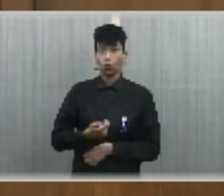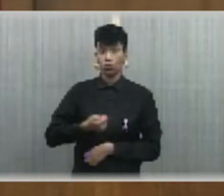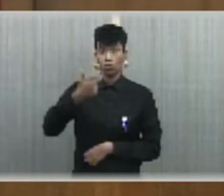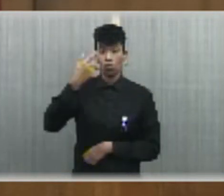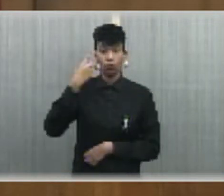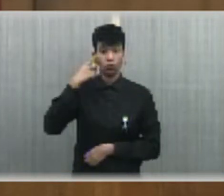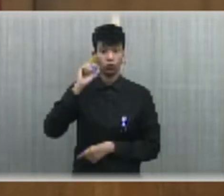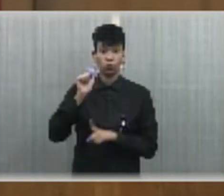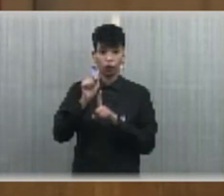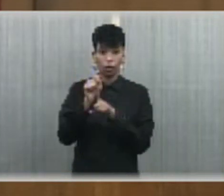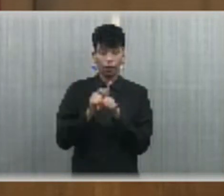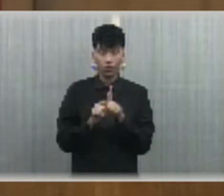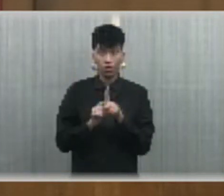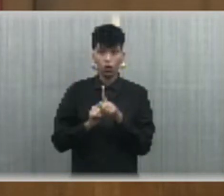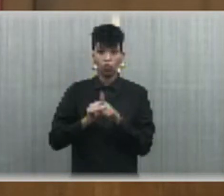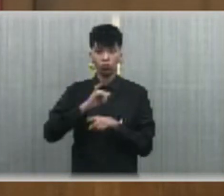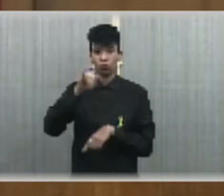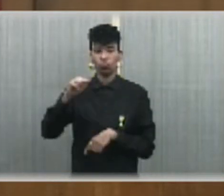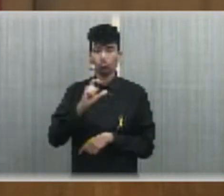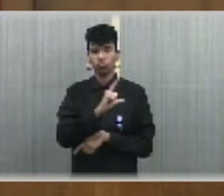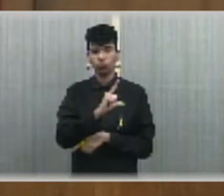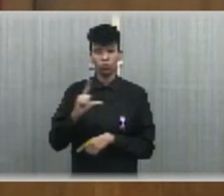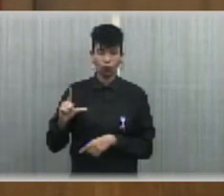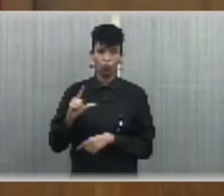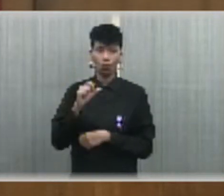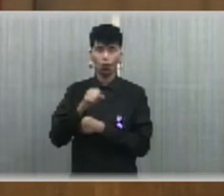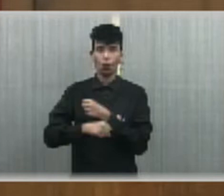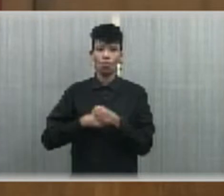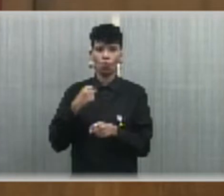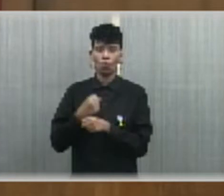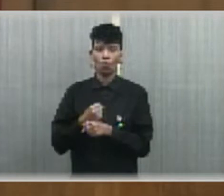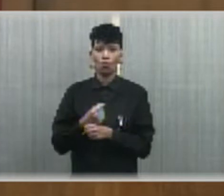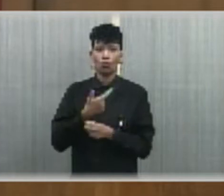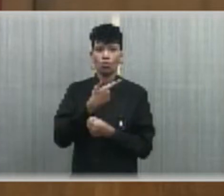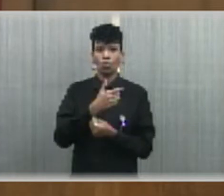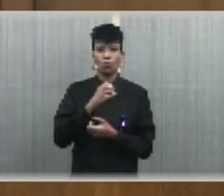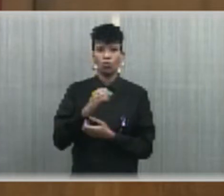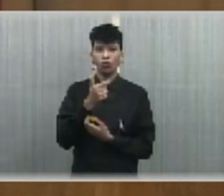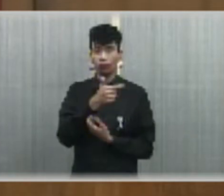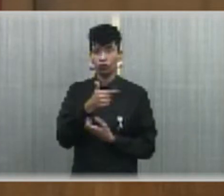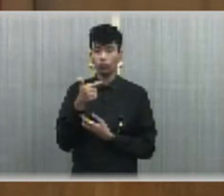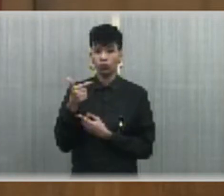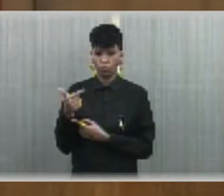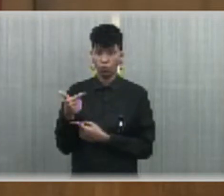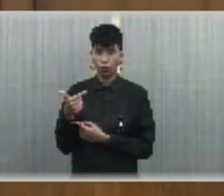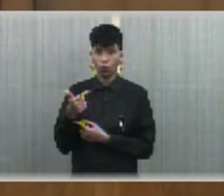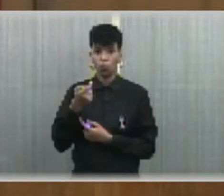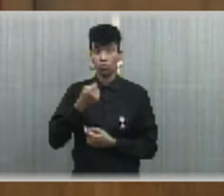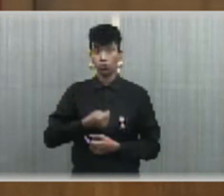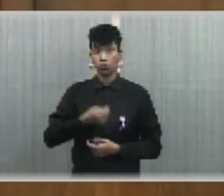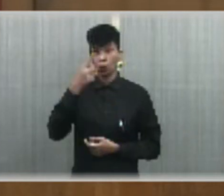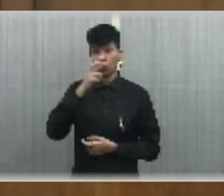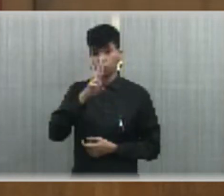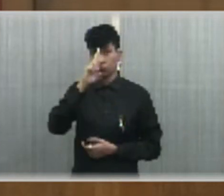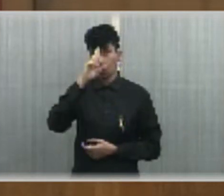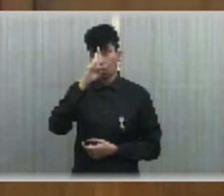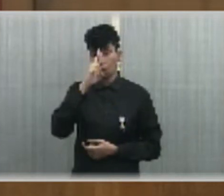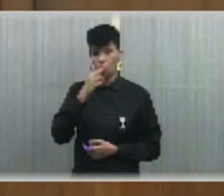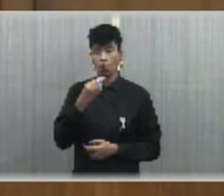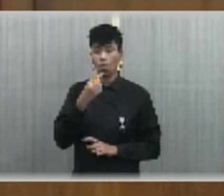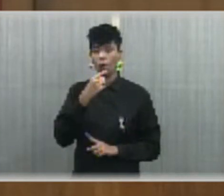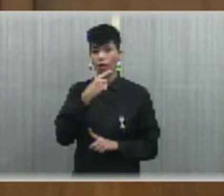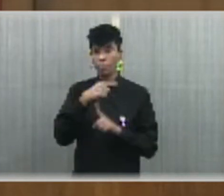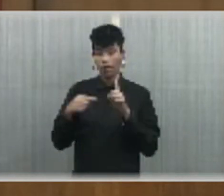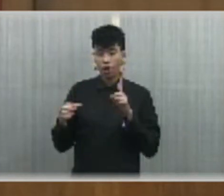dias do mês de julho do ano de 2022, às 12 horas e 30 minutos, no